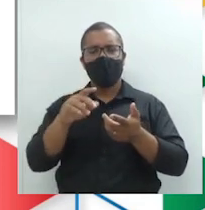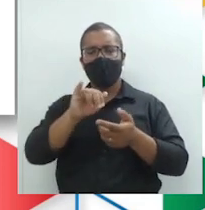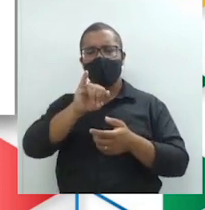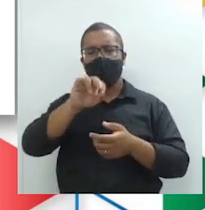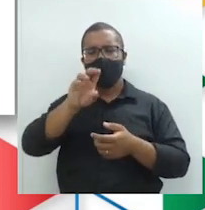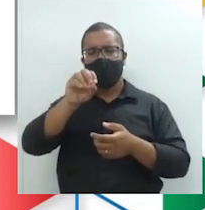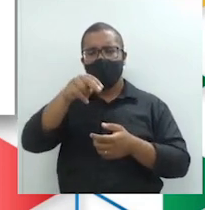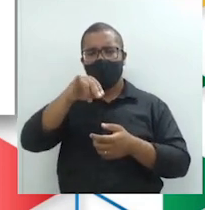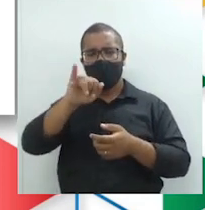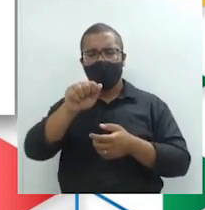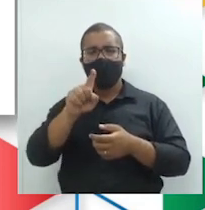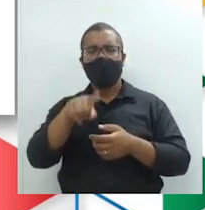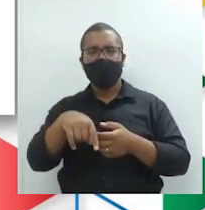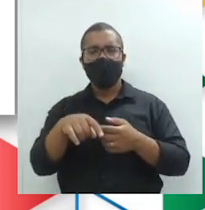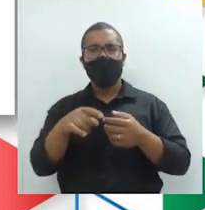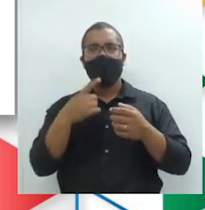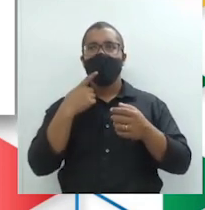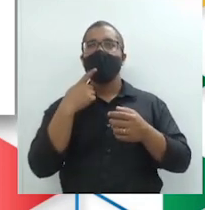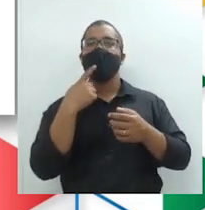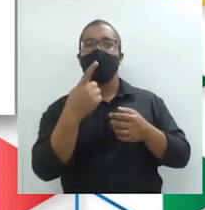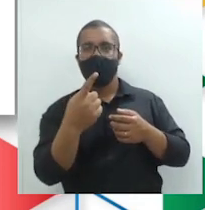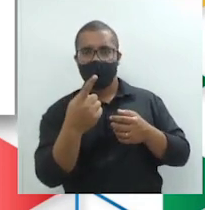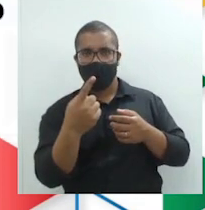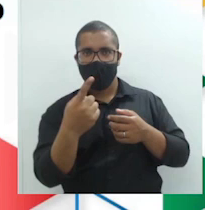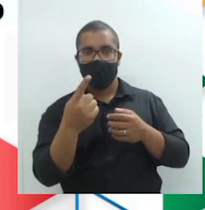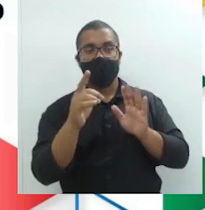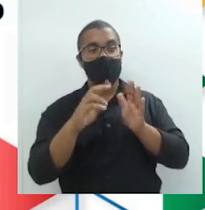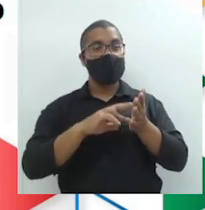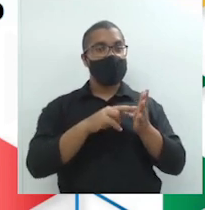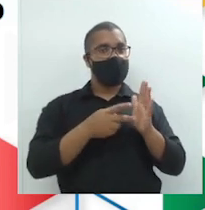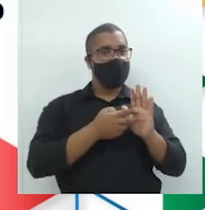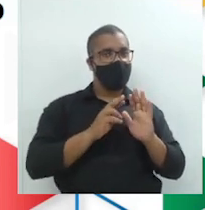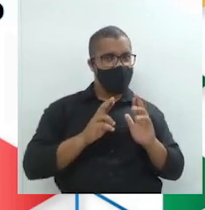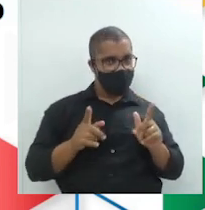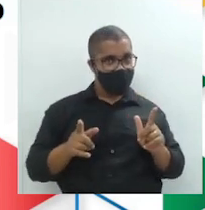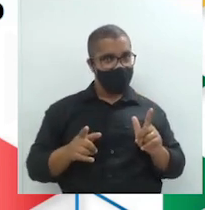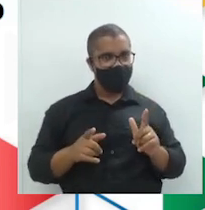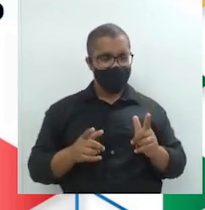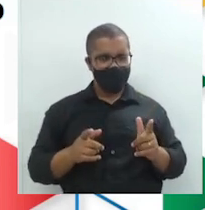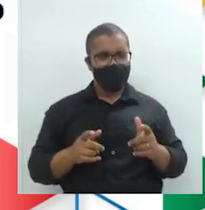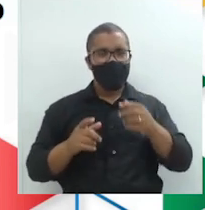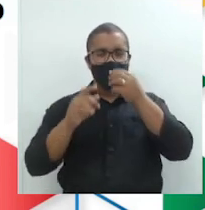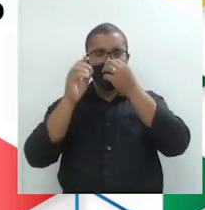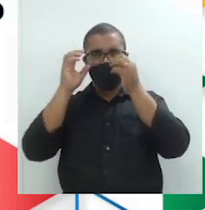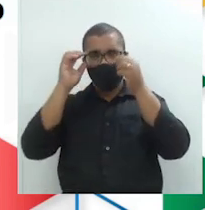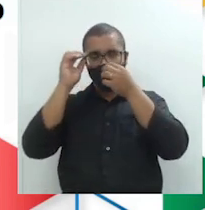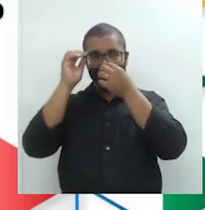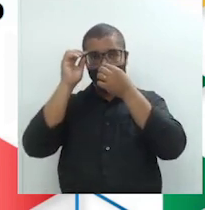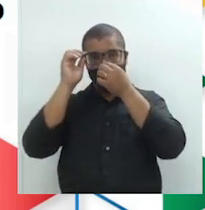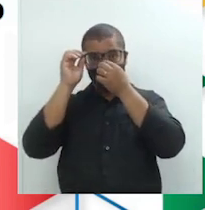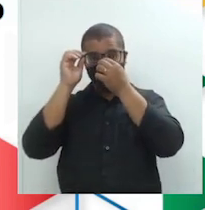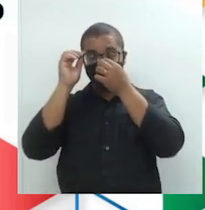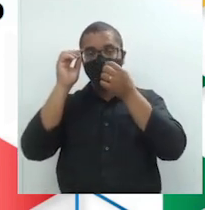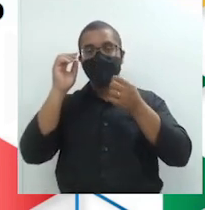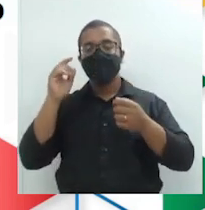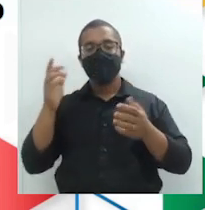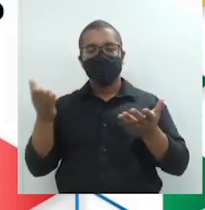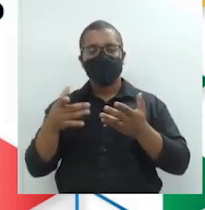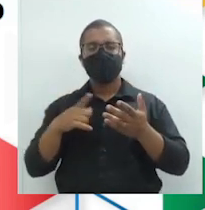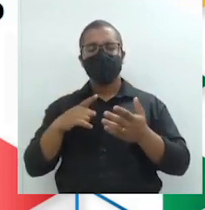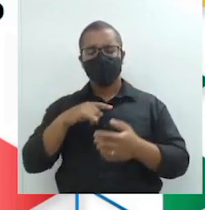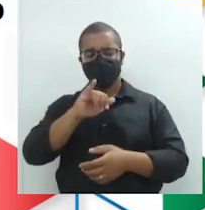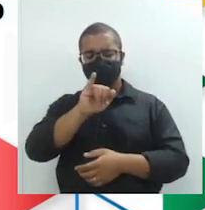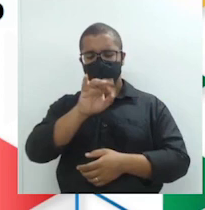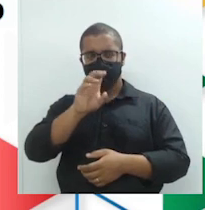É você dizer algo com sentido de outro. Vamos ver aqui? Na tela nós temos a ironia é um dos